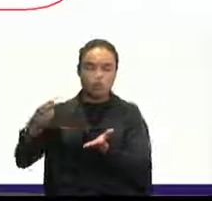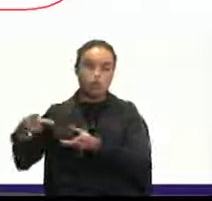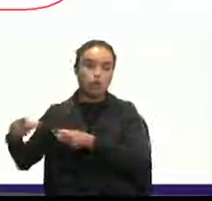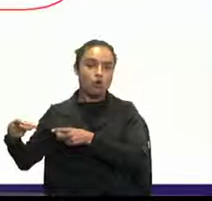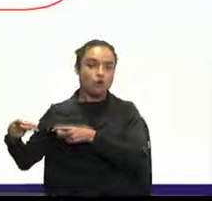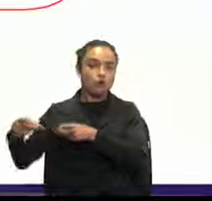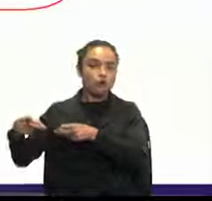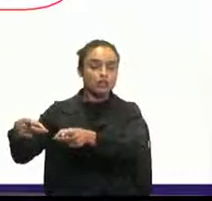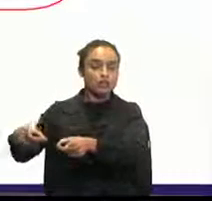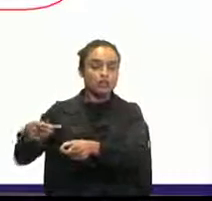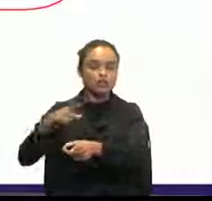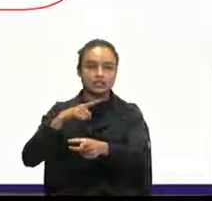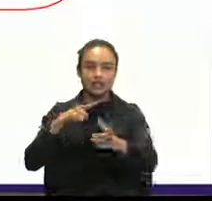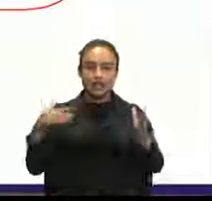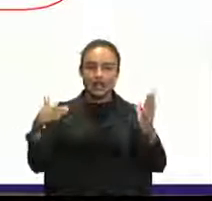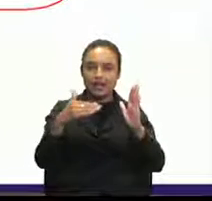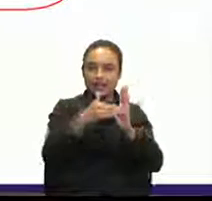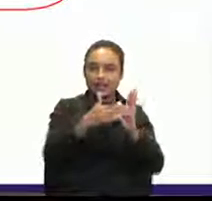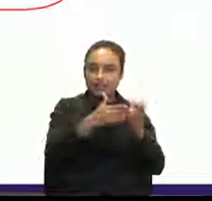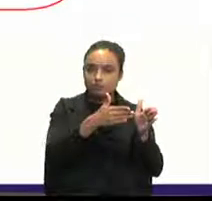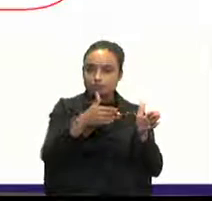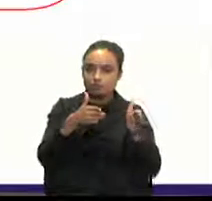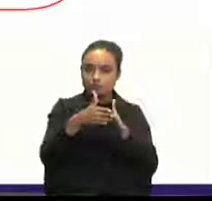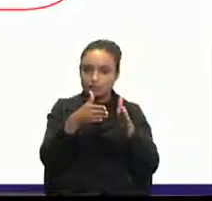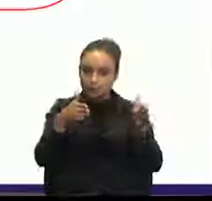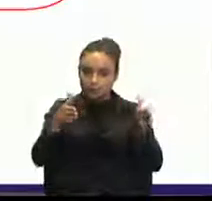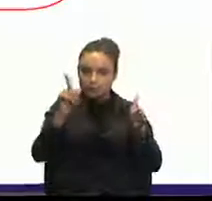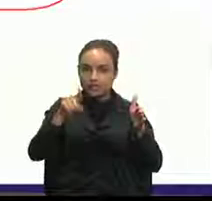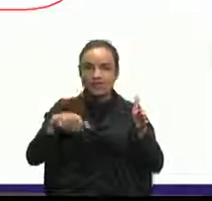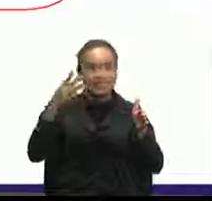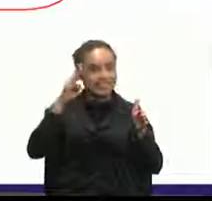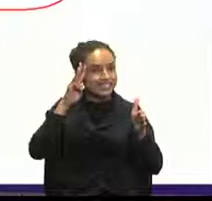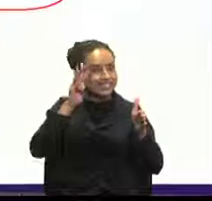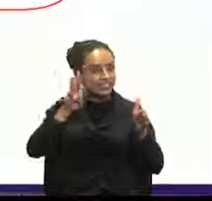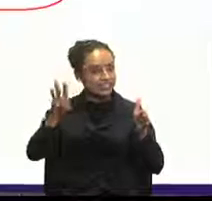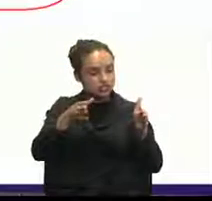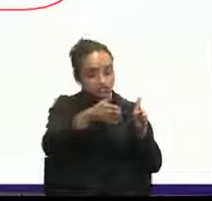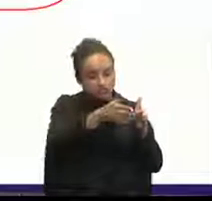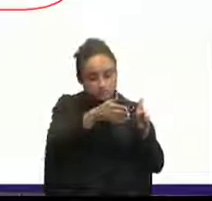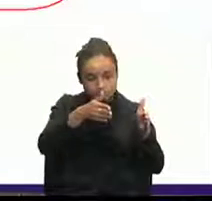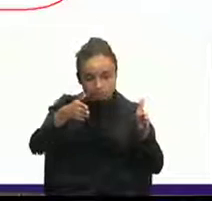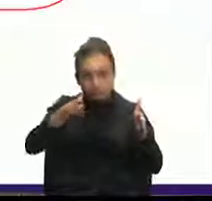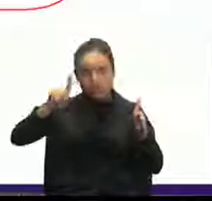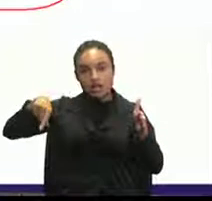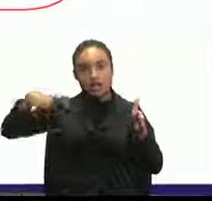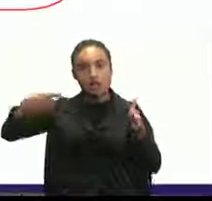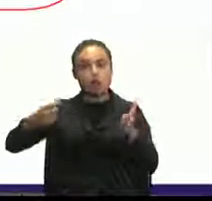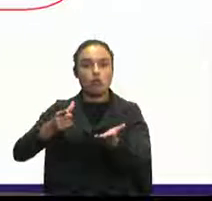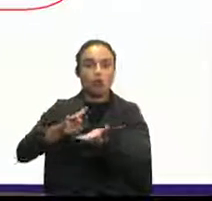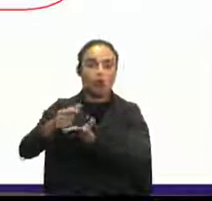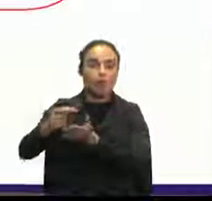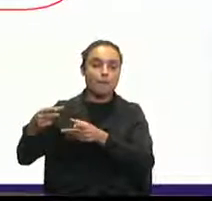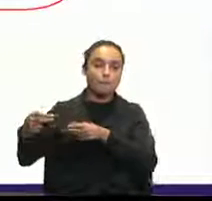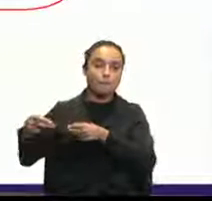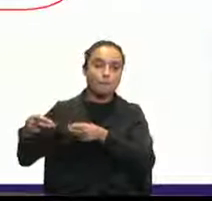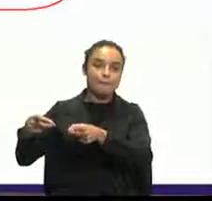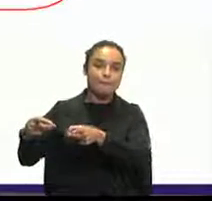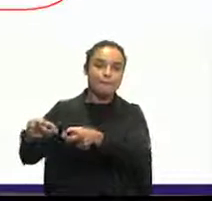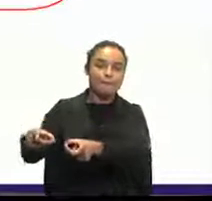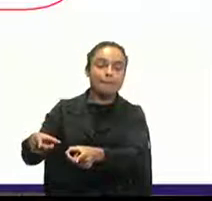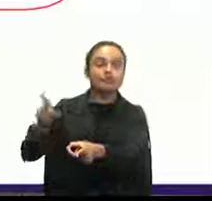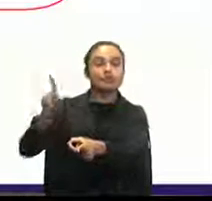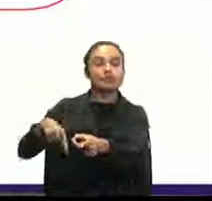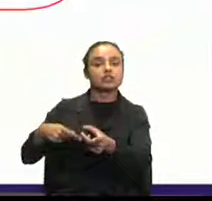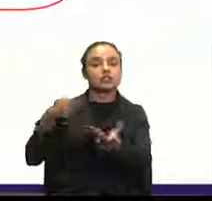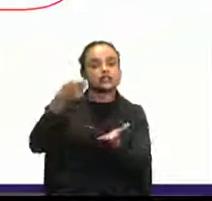em até três dias úteis ou seja depois da compra da venda da ação os recursos correspondentes serão